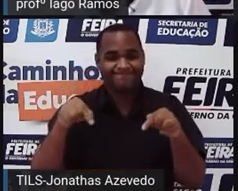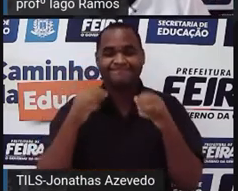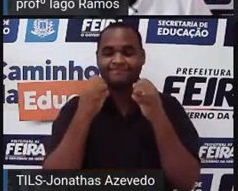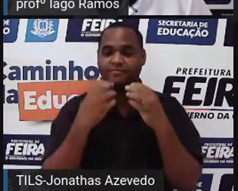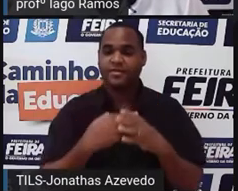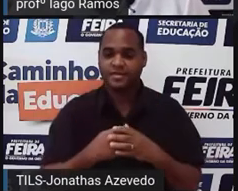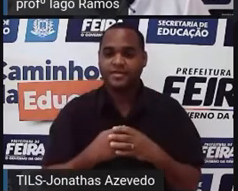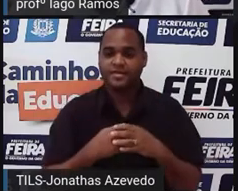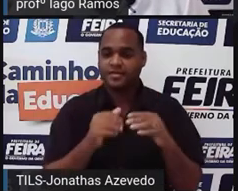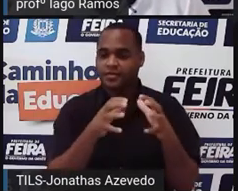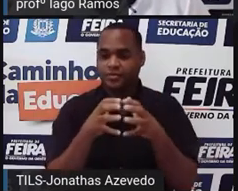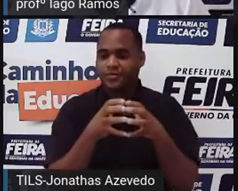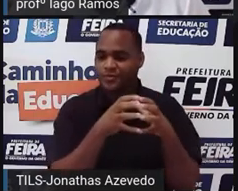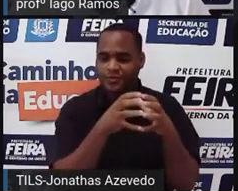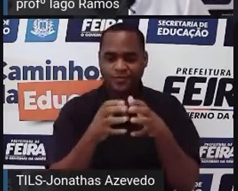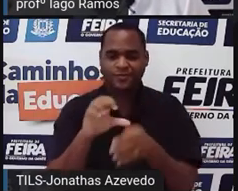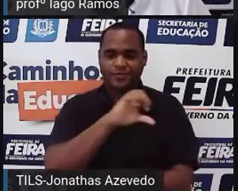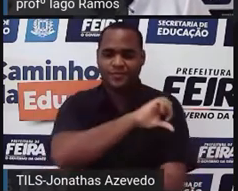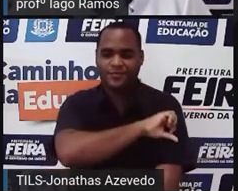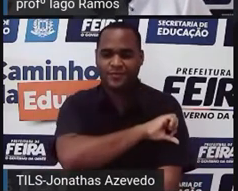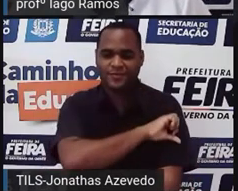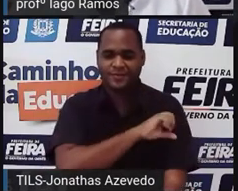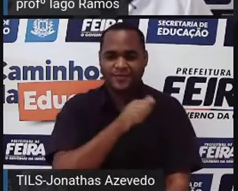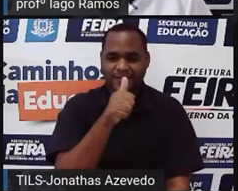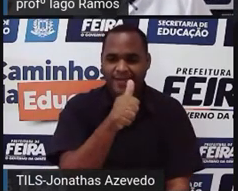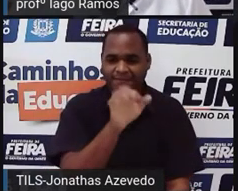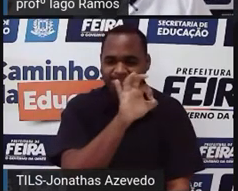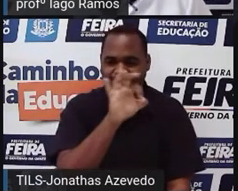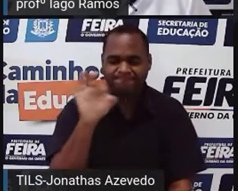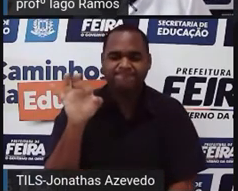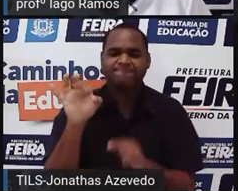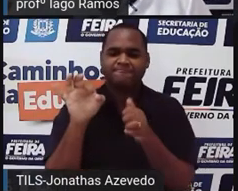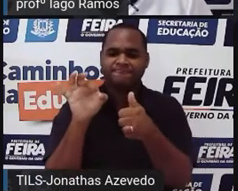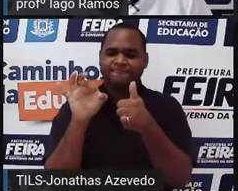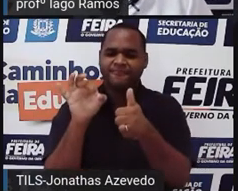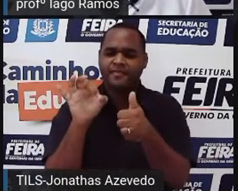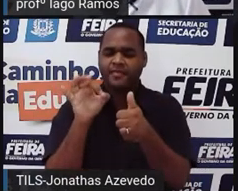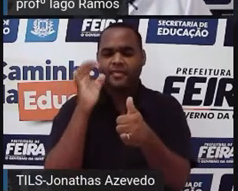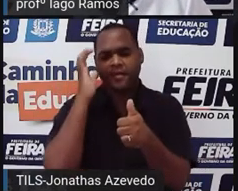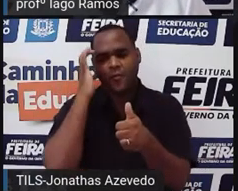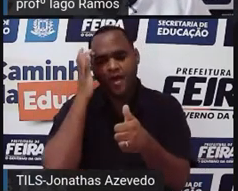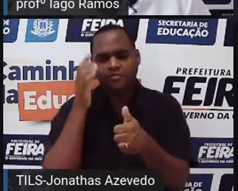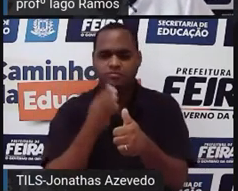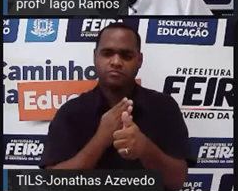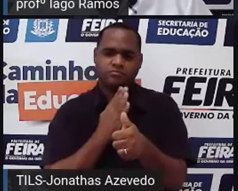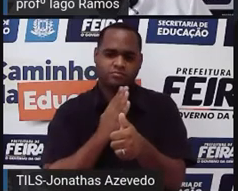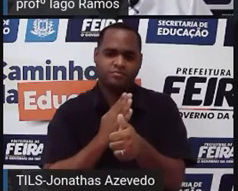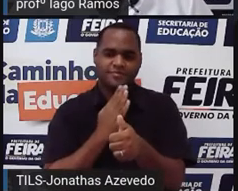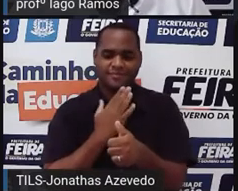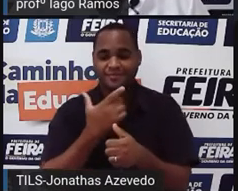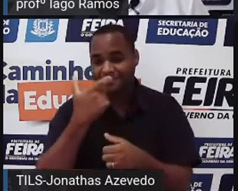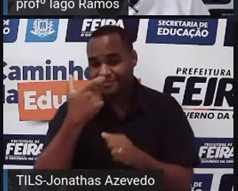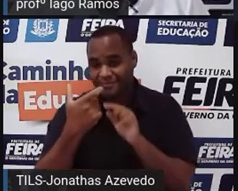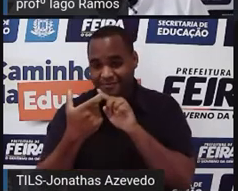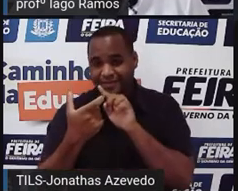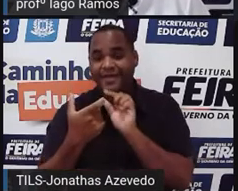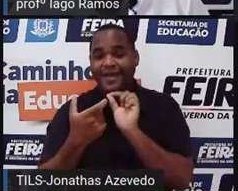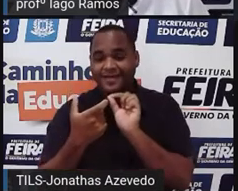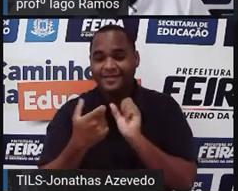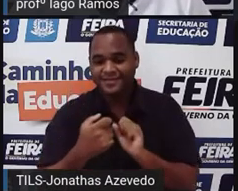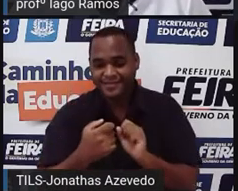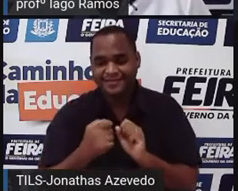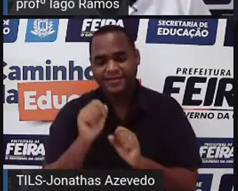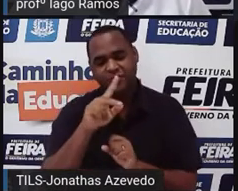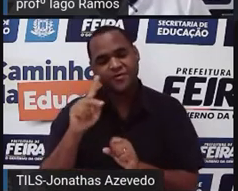das turmas de nono ano, tá bom? Bom, eu acho que você já deve me conhecer, eu sou o professor Iago